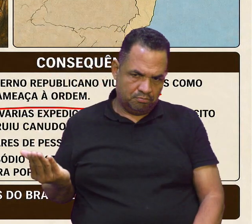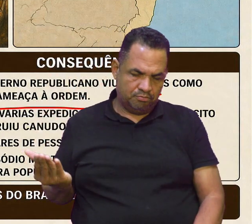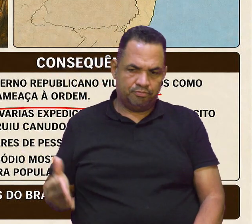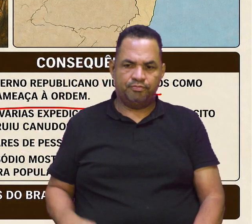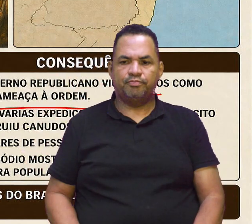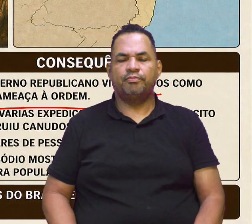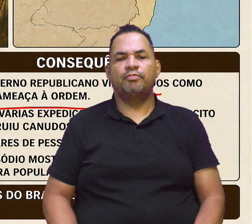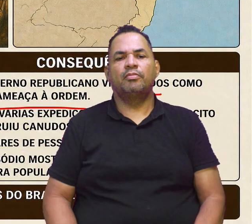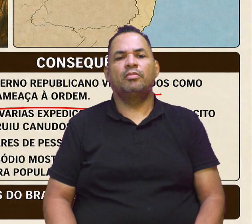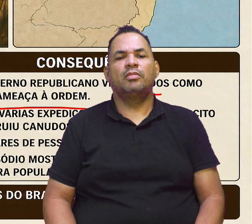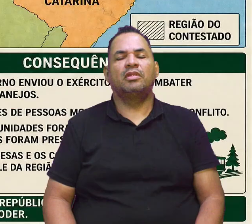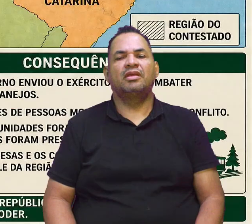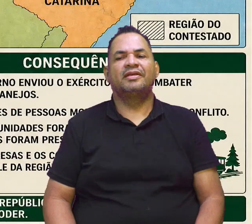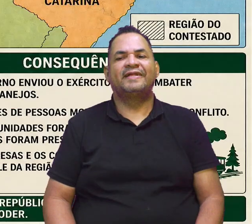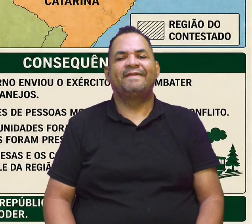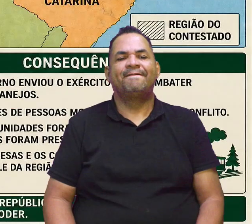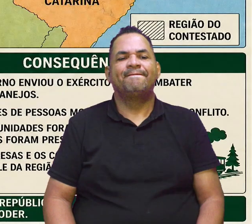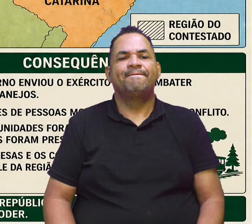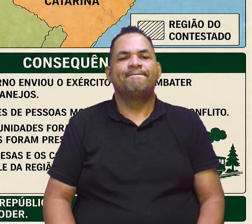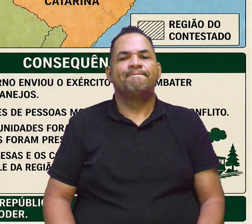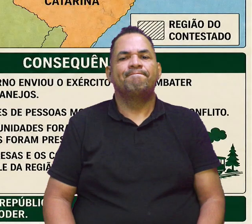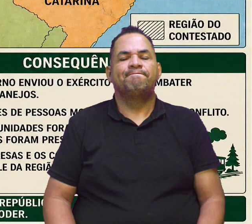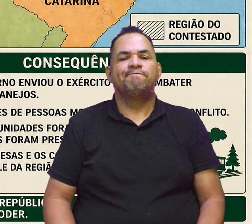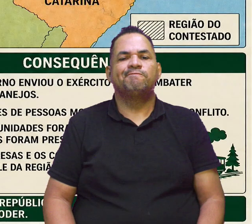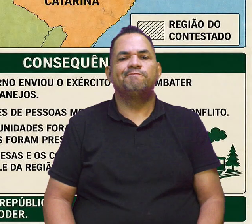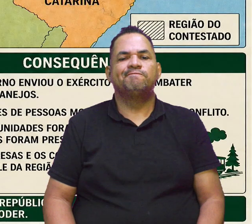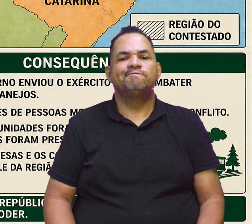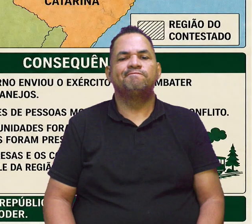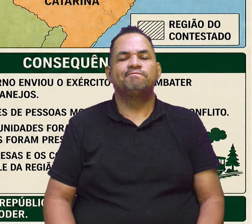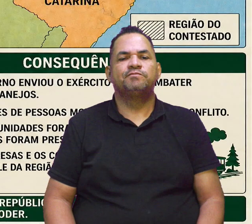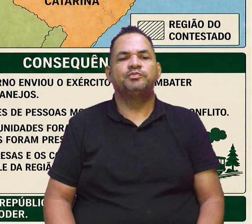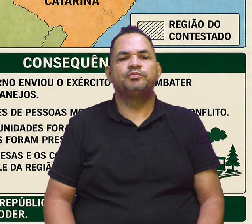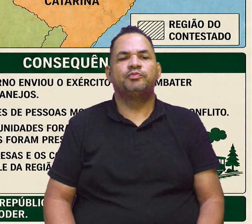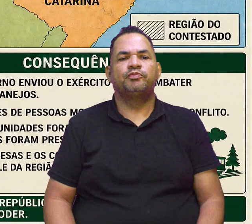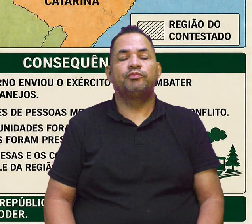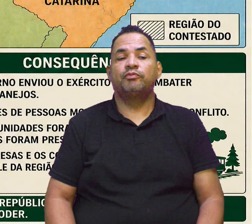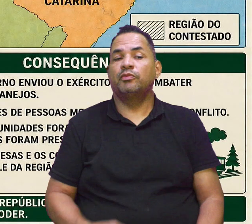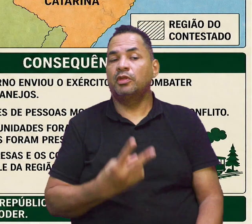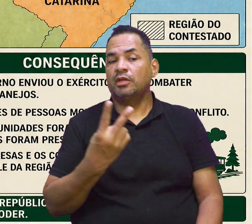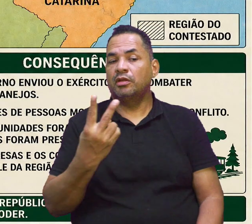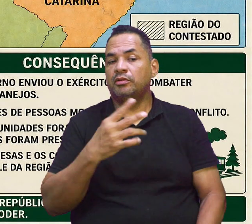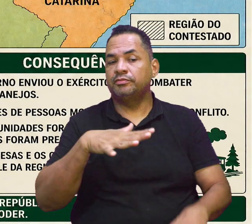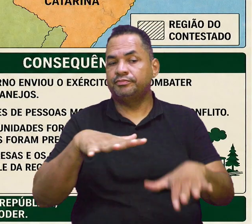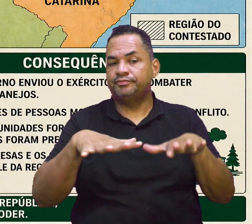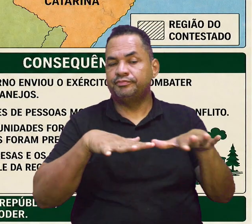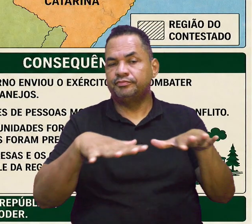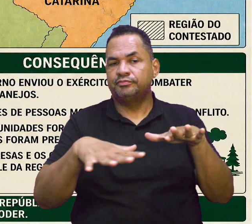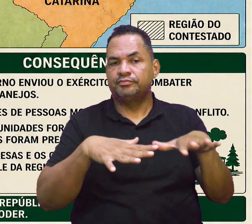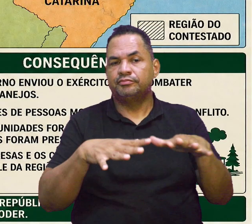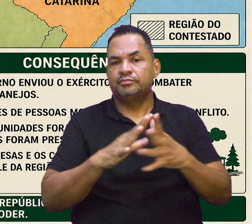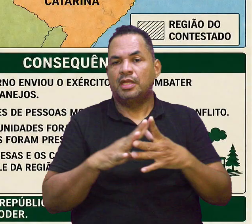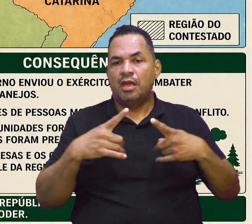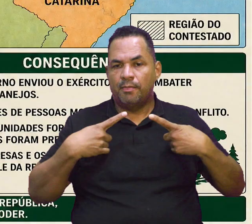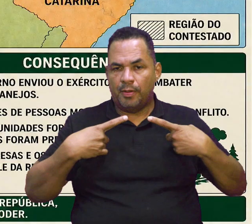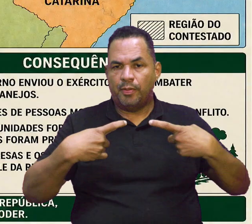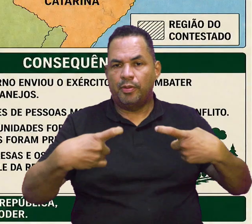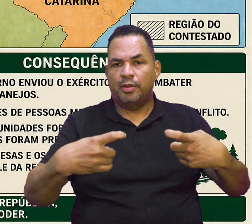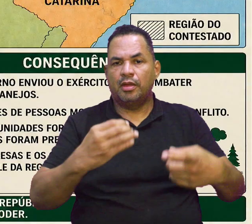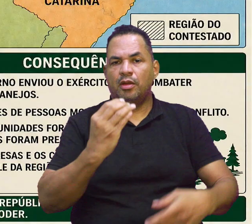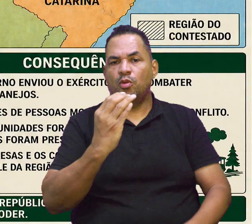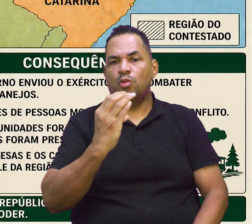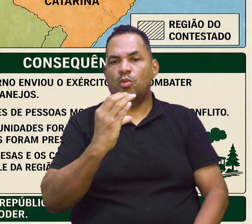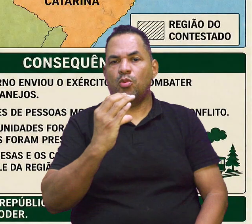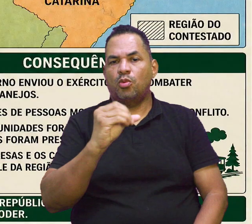vamos para o nosso segundo movimento, que é a Guerra do